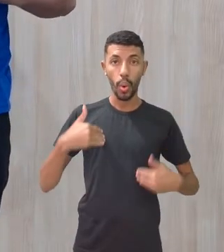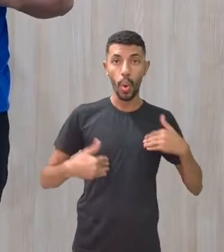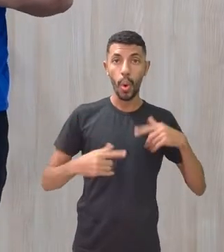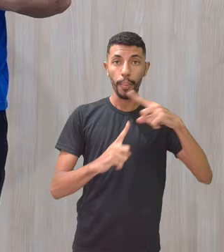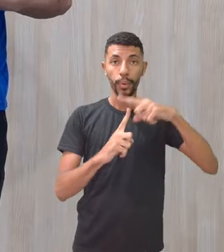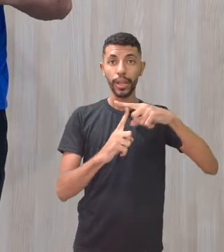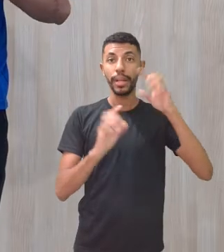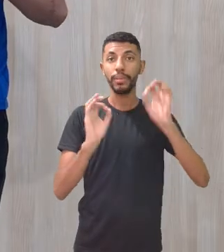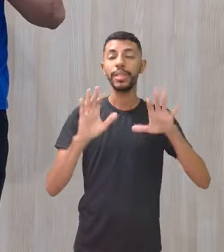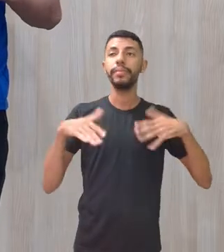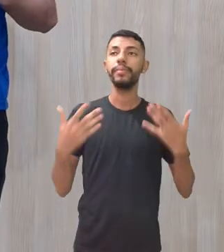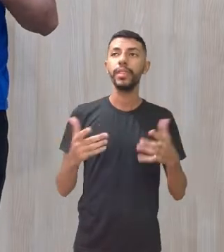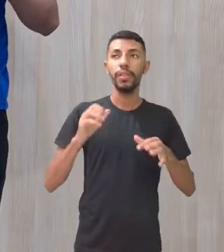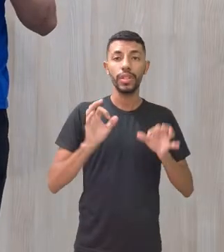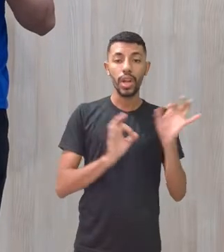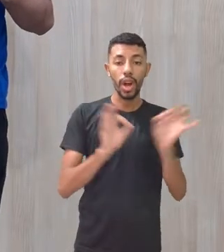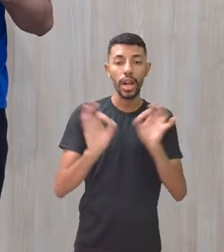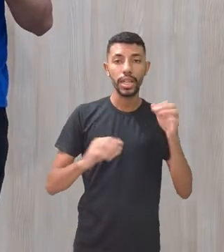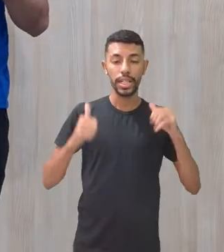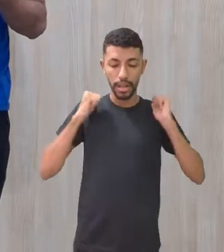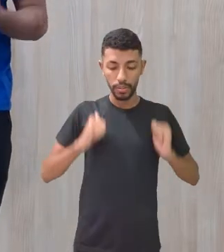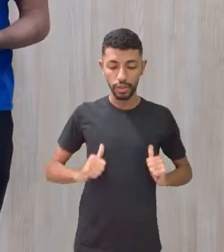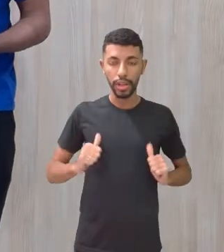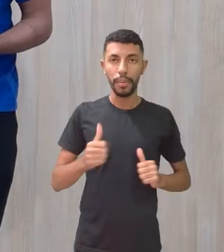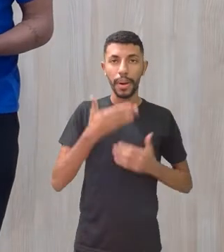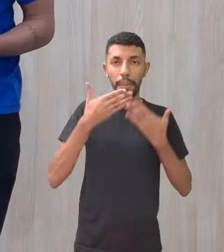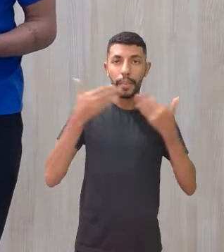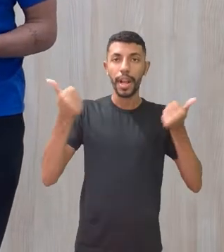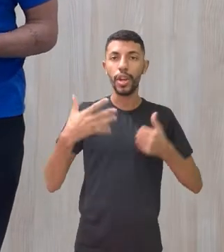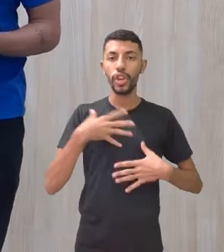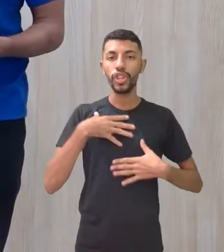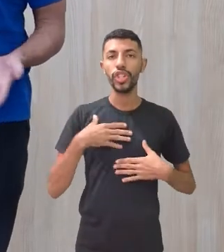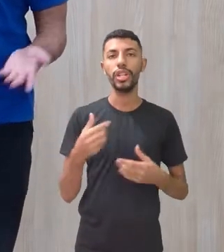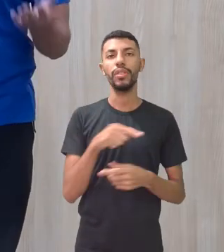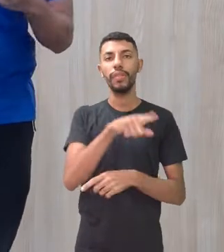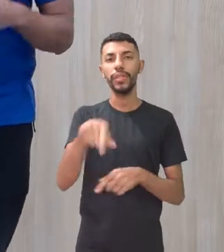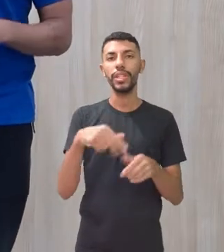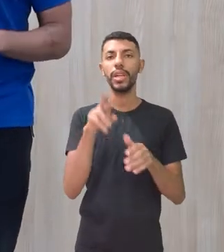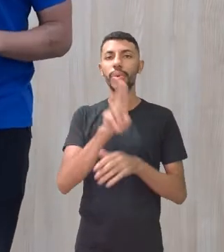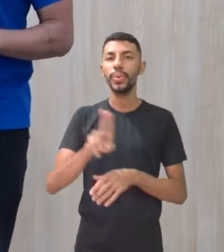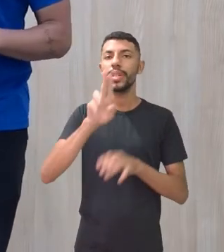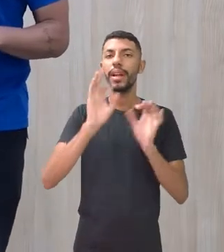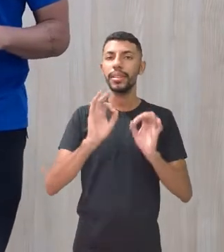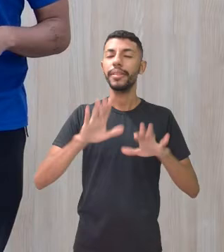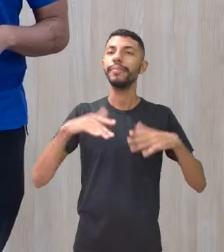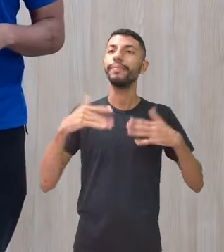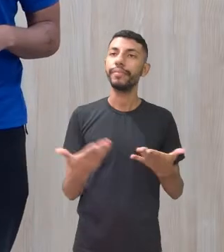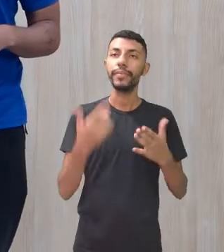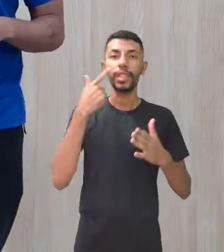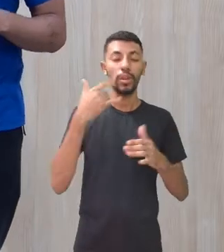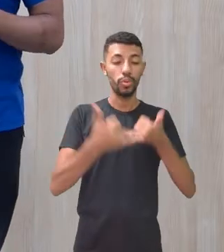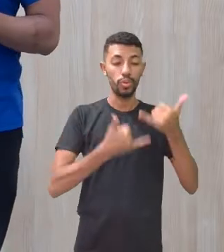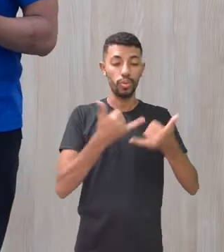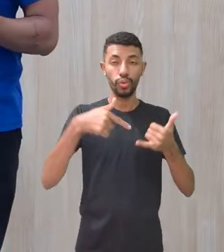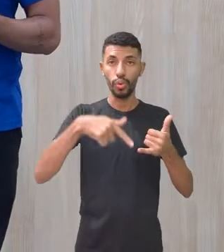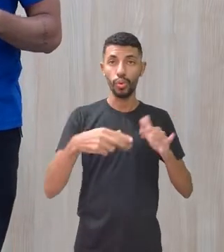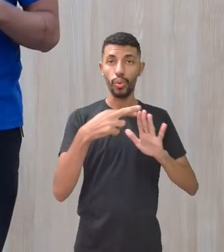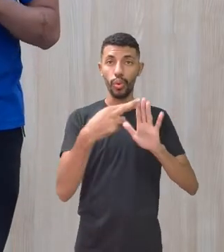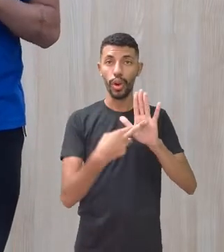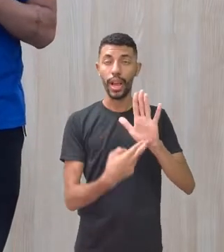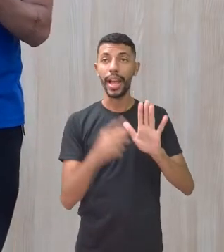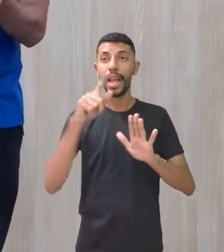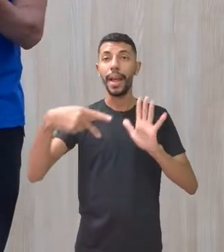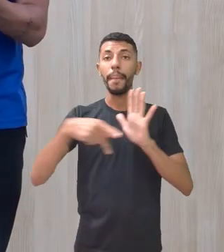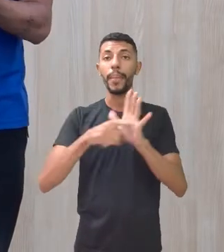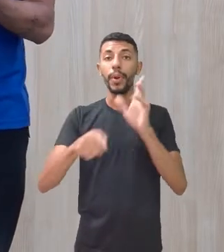ela ficar ajustada da melhor forma para você usar. Então, no jogo, o regulamento, ele serve aí